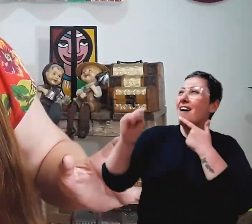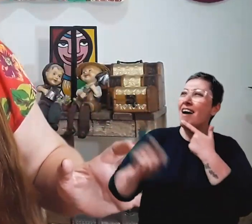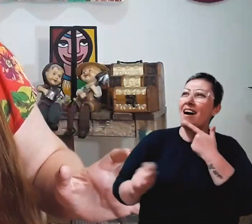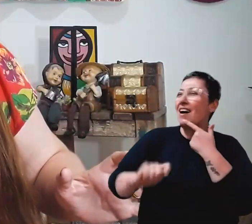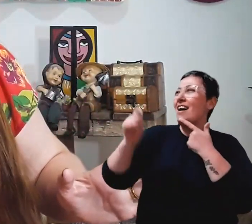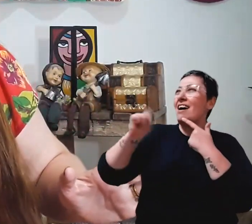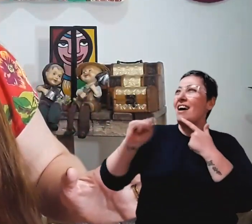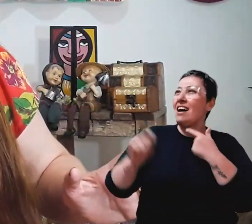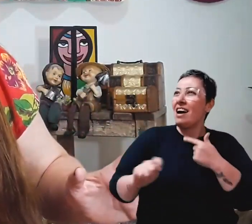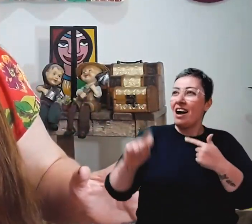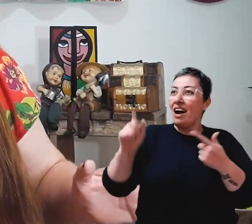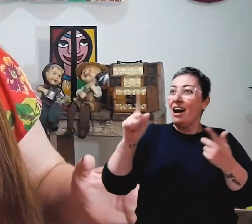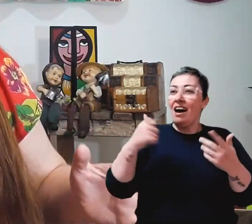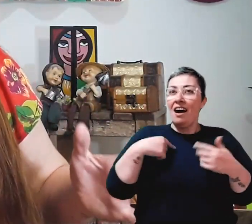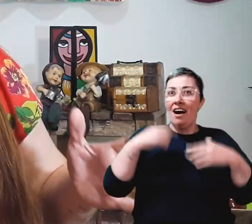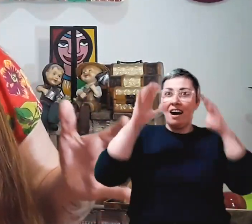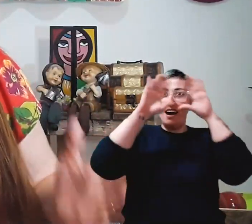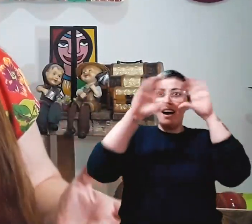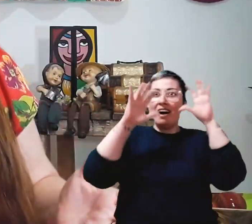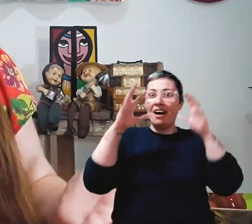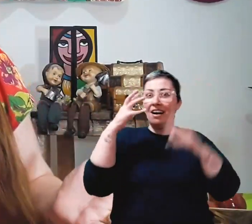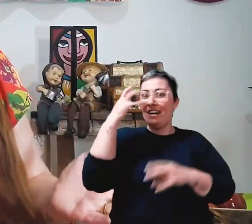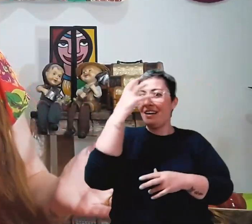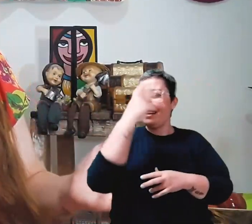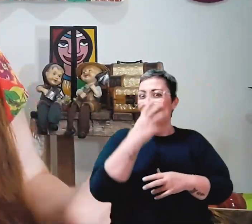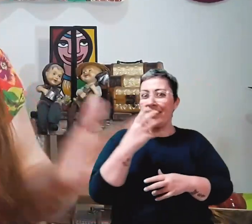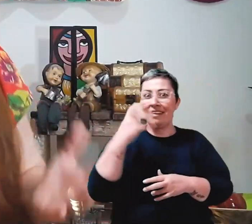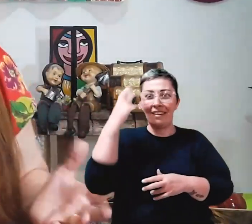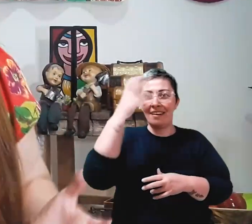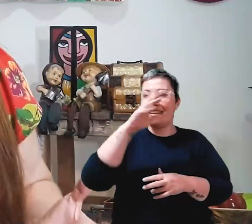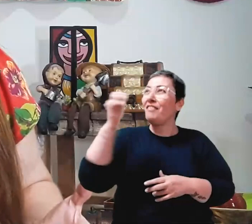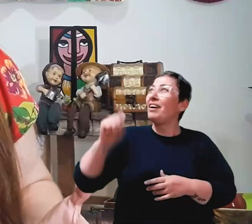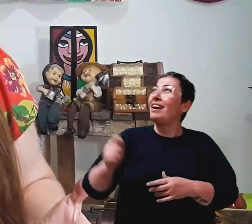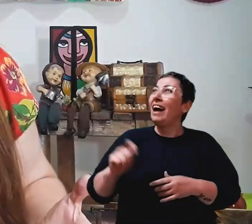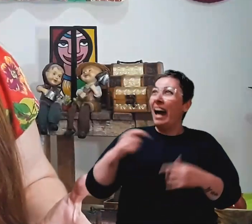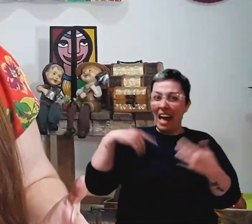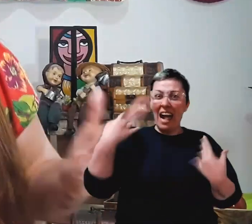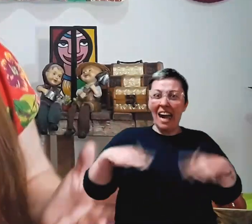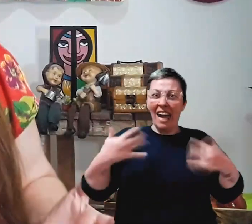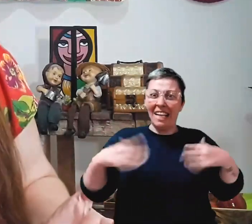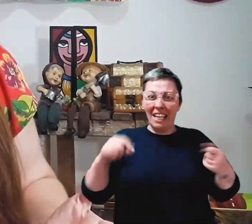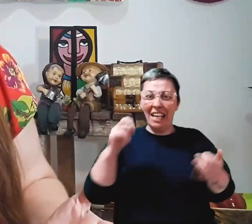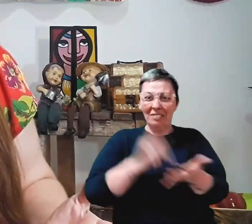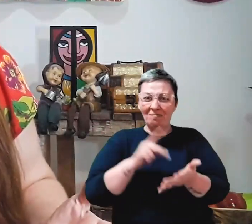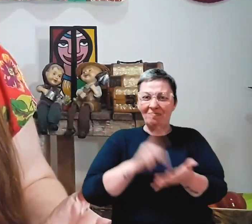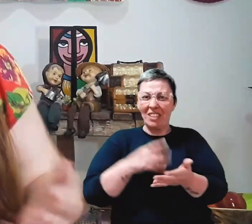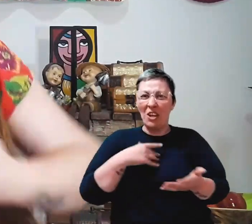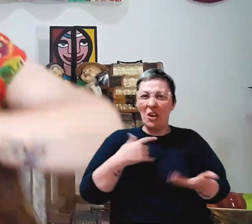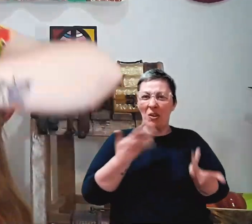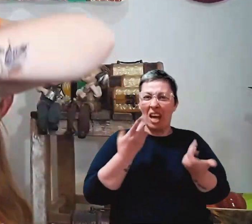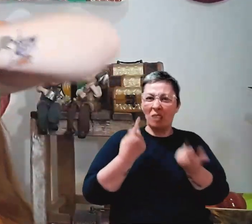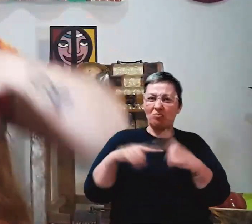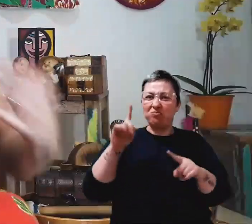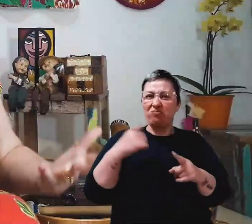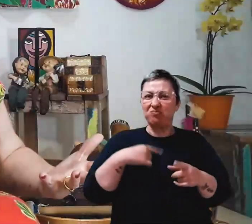Ela ficou apaixonada por aquela pipa, mas é isso! É isso que eu quero